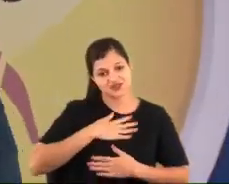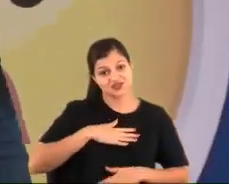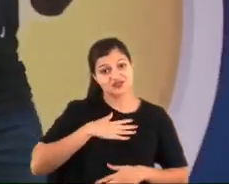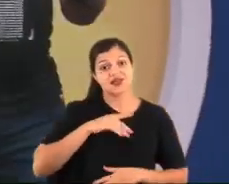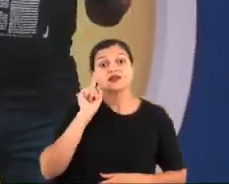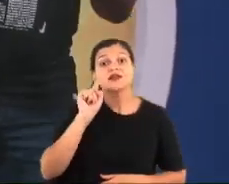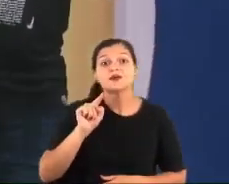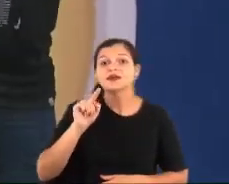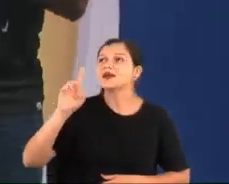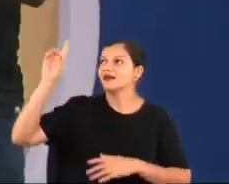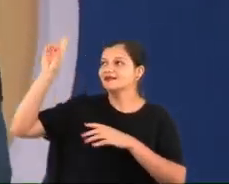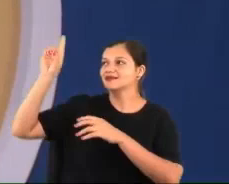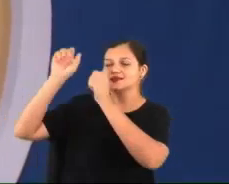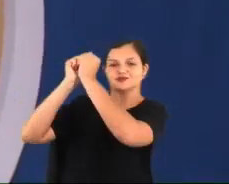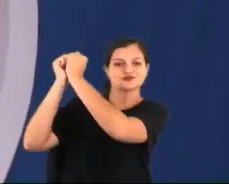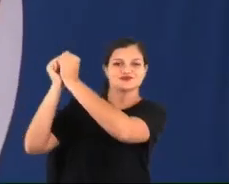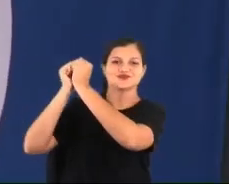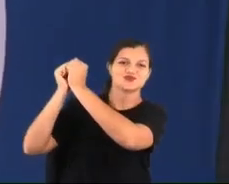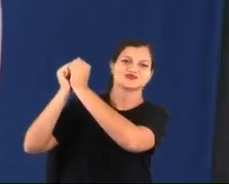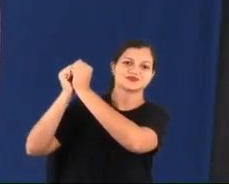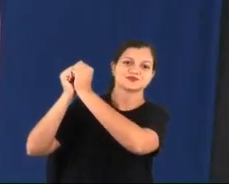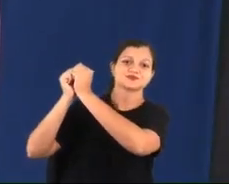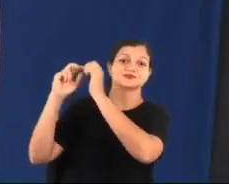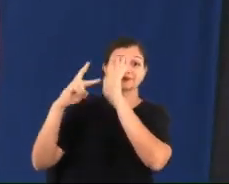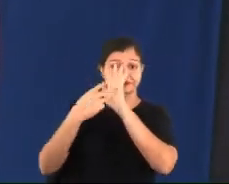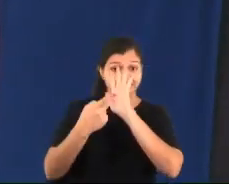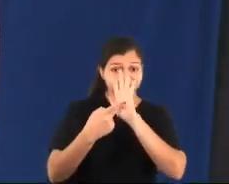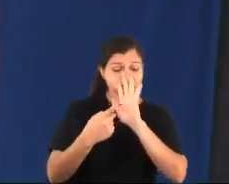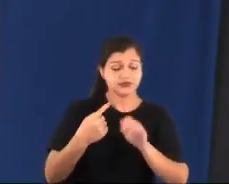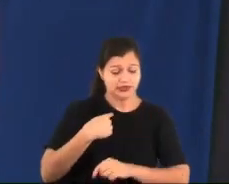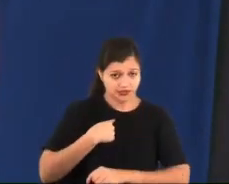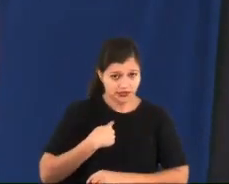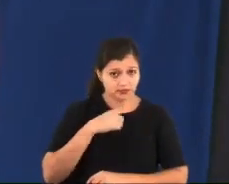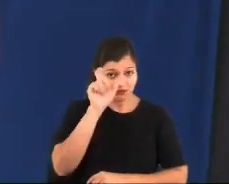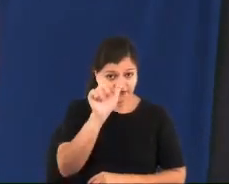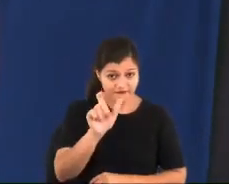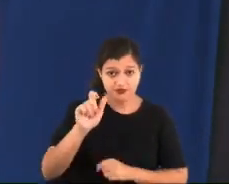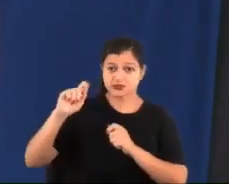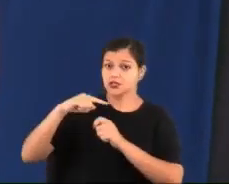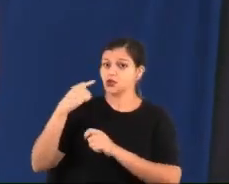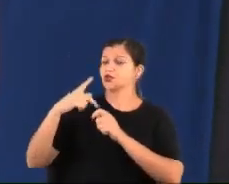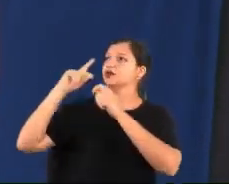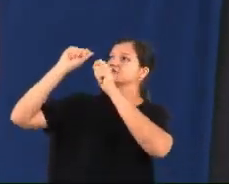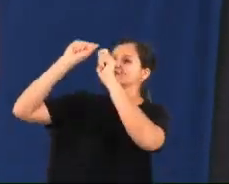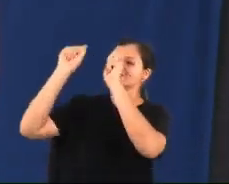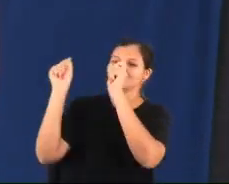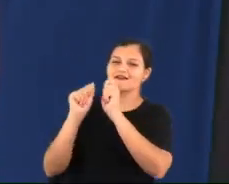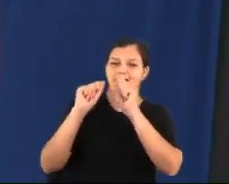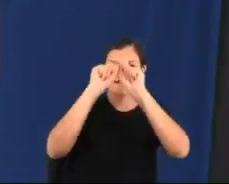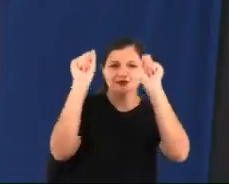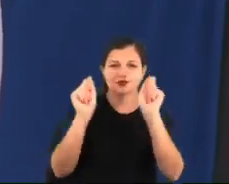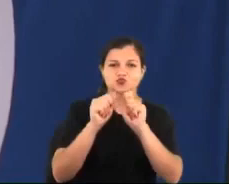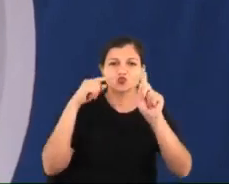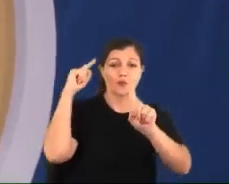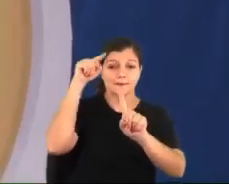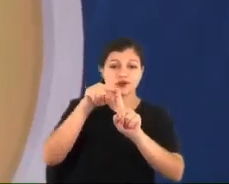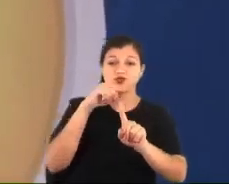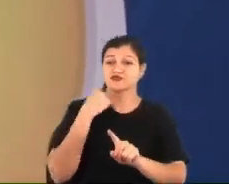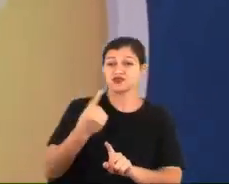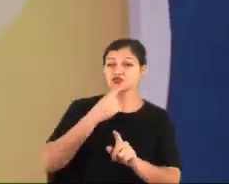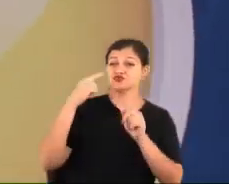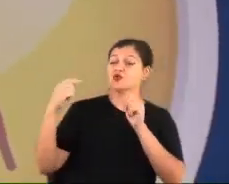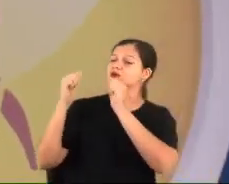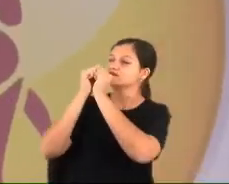significa que eu e você fomos criados para ficar junto deles. E esse verde espaço significa